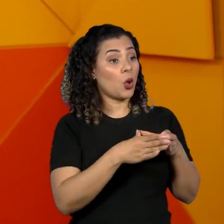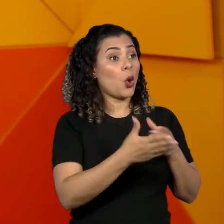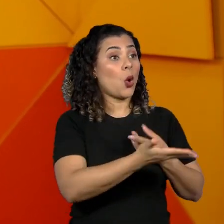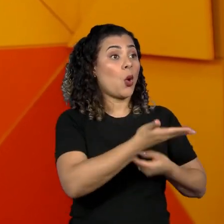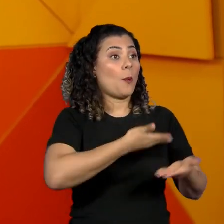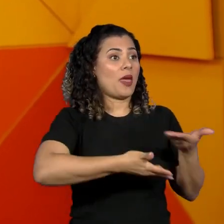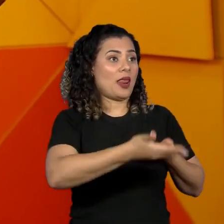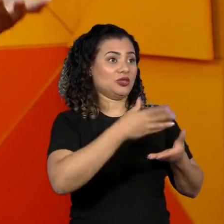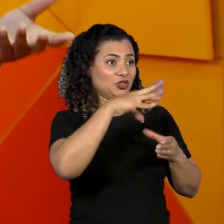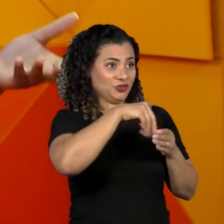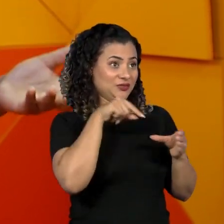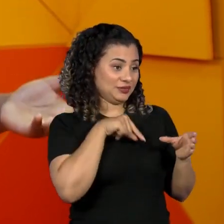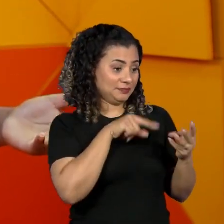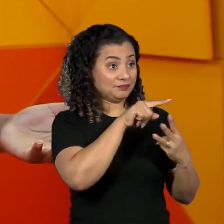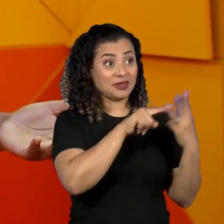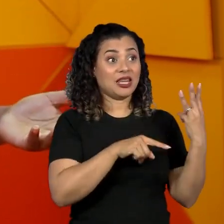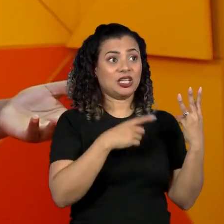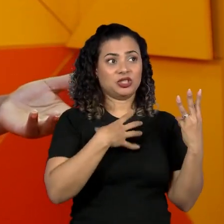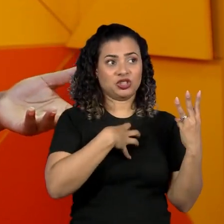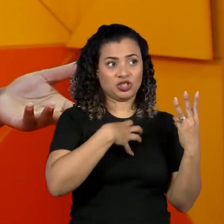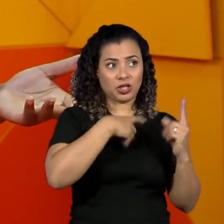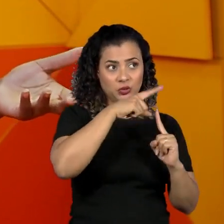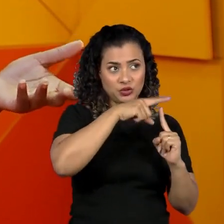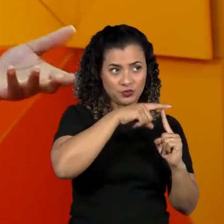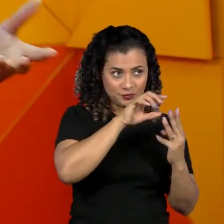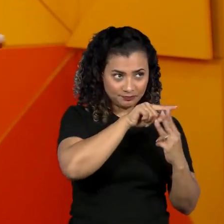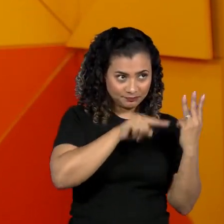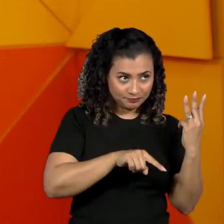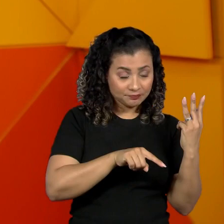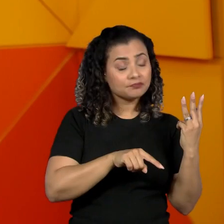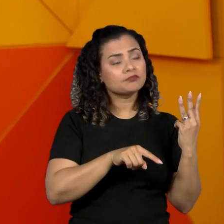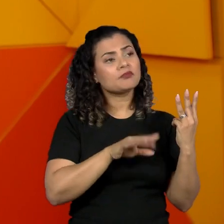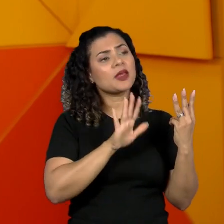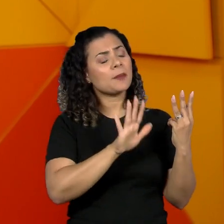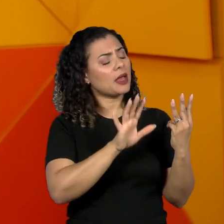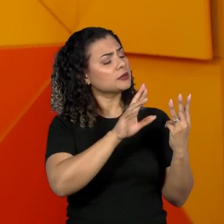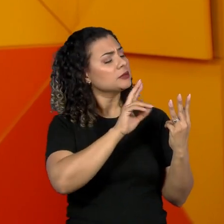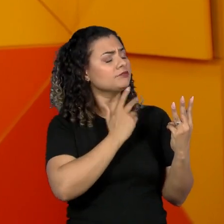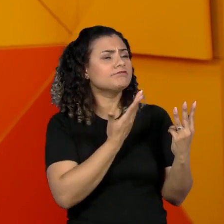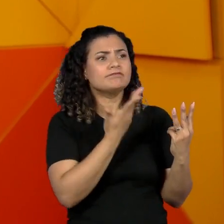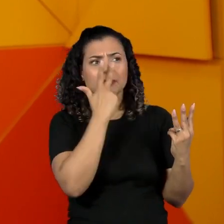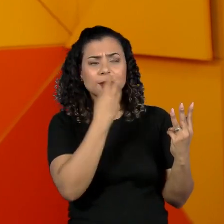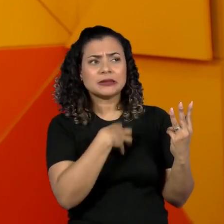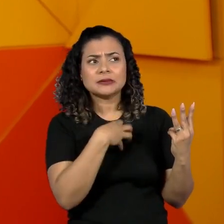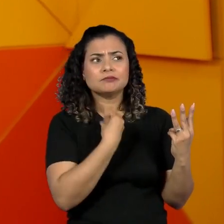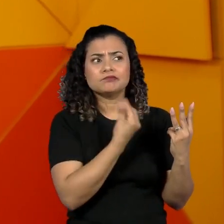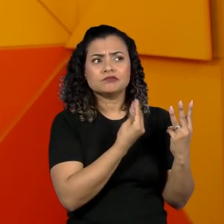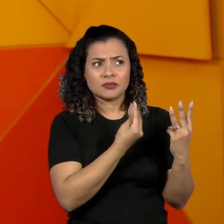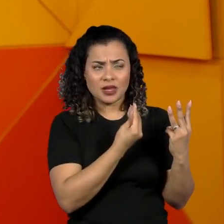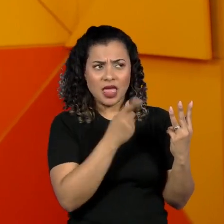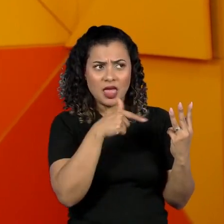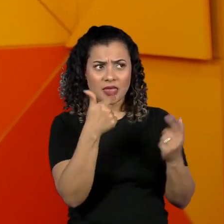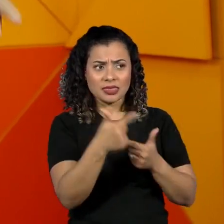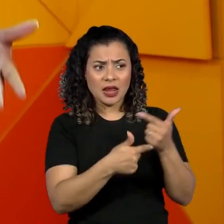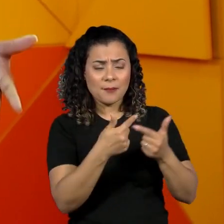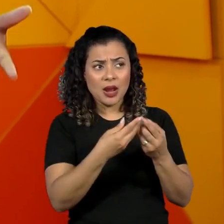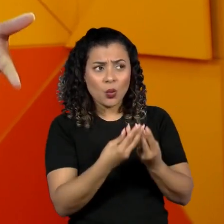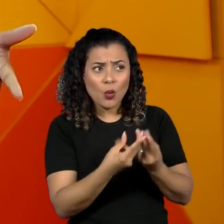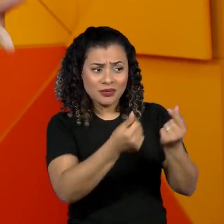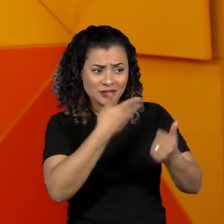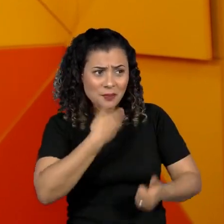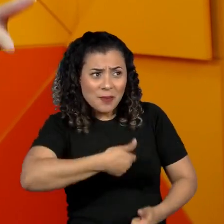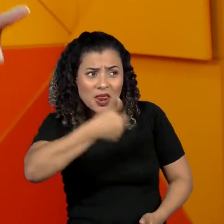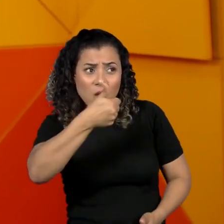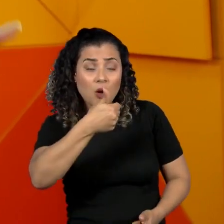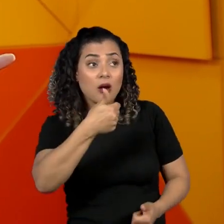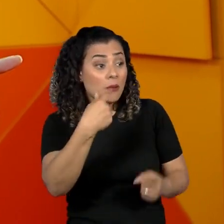cooperativa. Com relação a essas outras modalidades, a gente está criando uma possibilidade que é melhor para o trabalhador? Eu queria entender mais